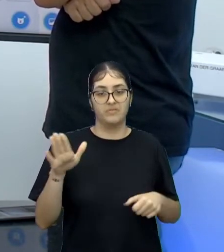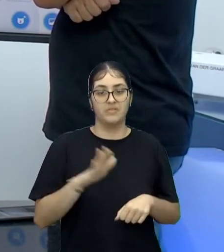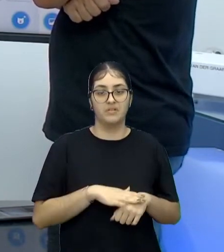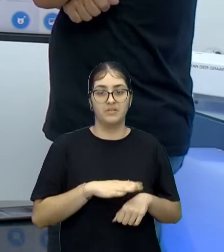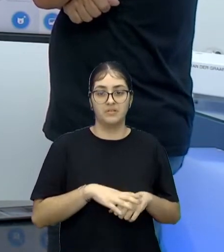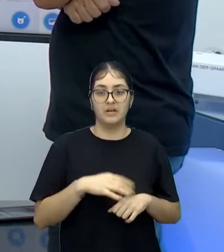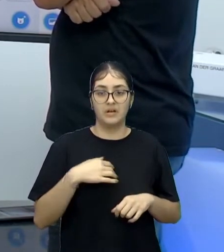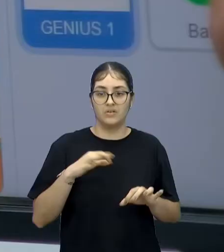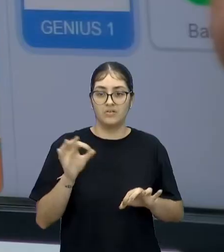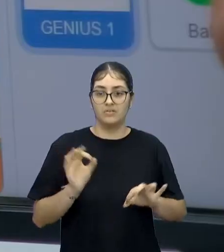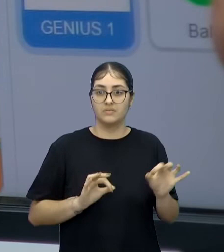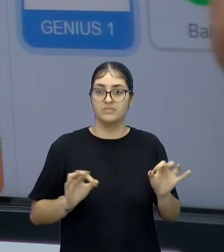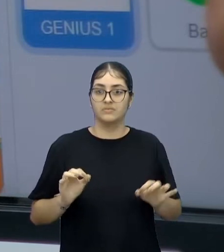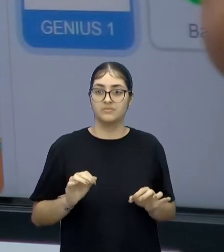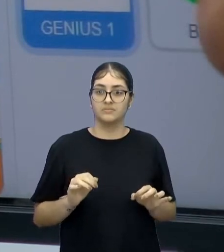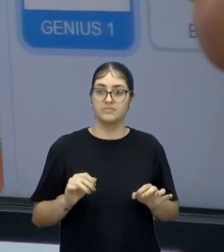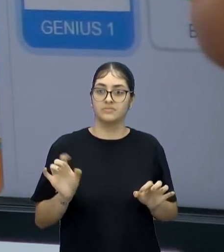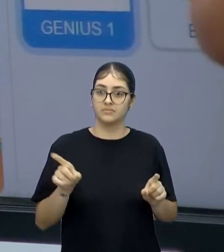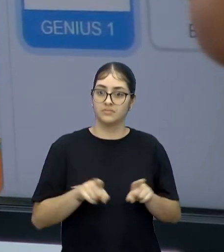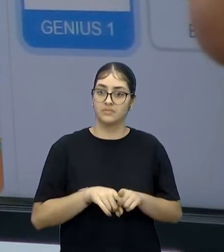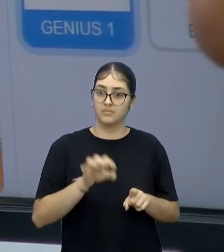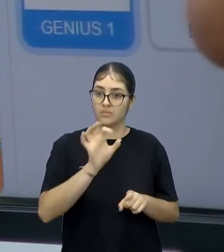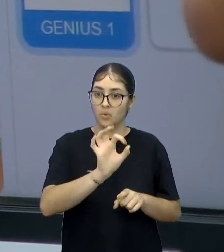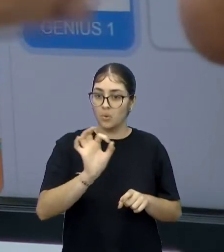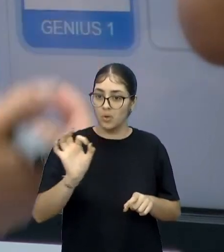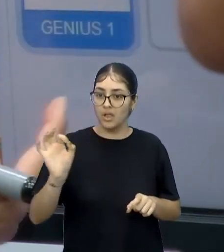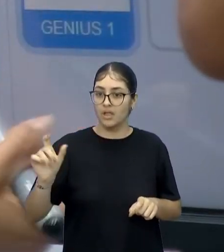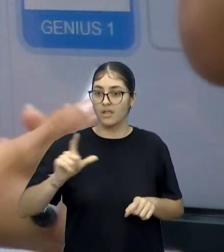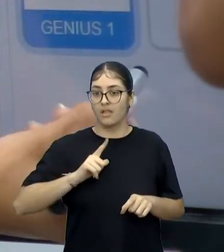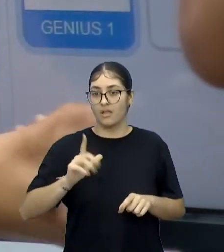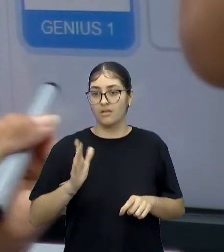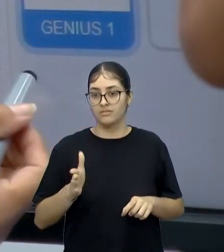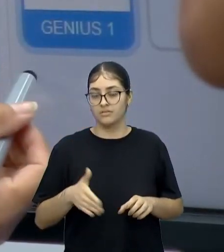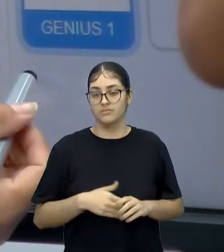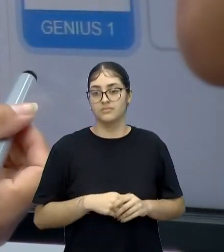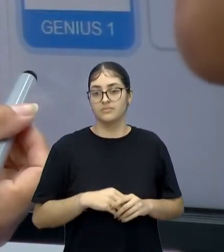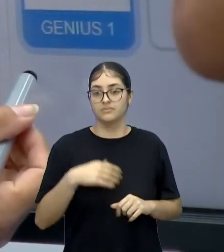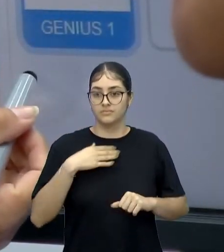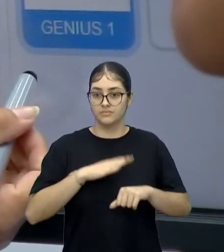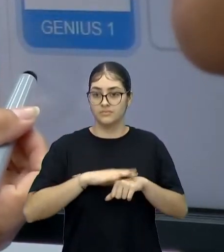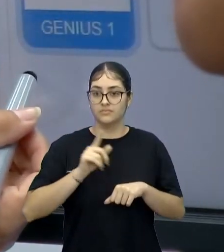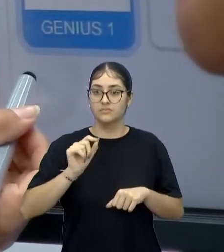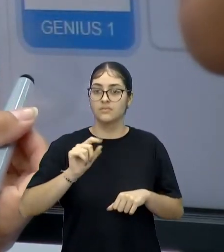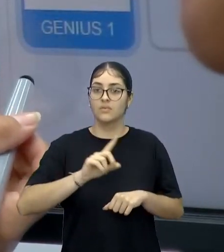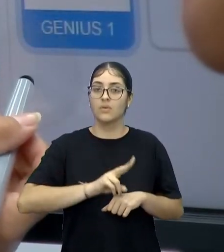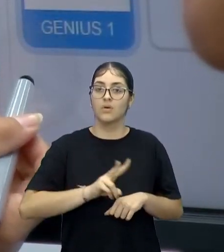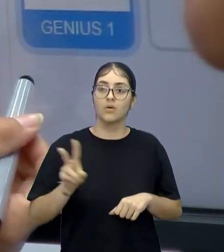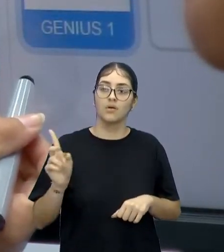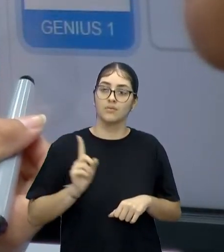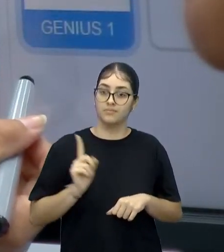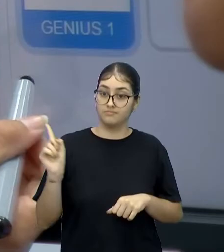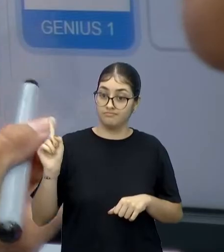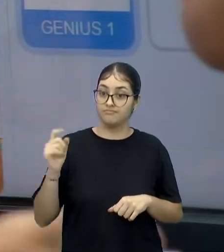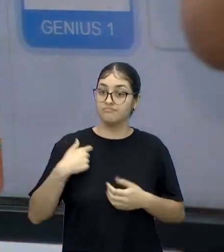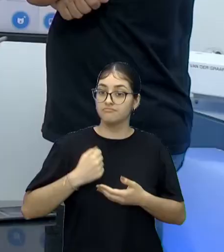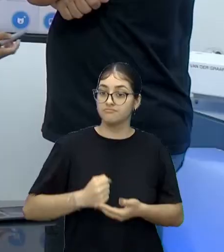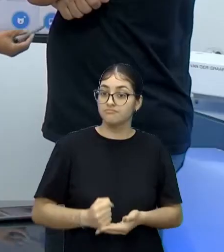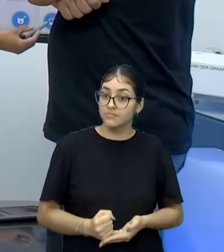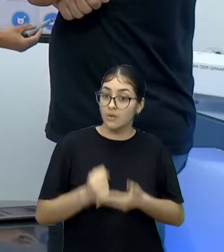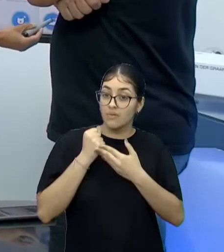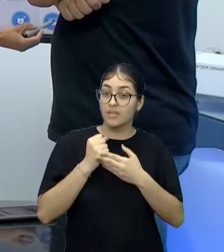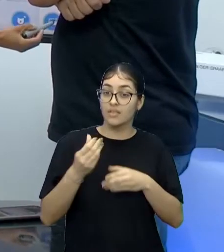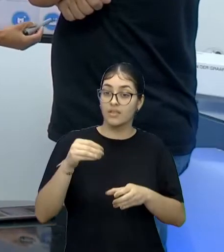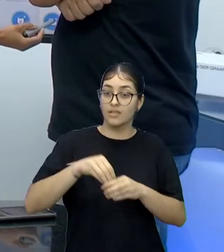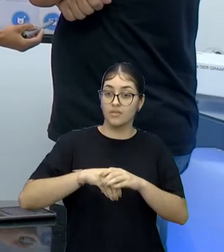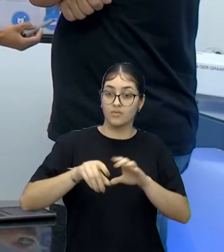fiz um tecladinho e essas bolinhas também já existem, tá? Então, ó, fiz esse tecladinho, chamei de Genius 1, salvei no meu computador e depois